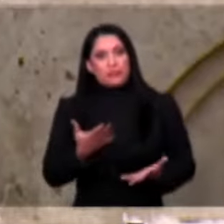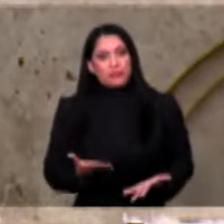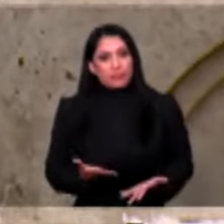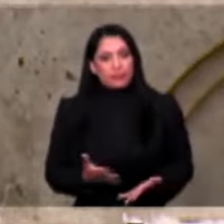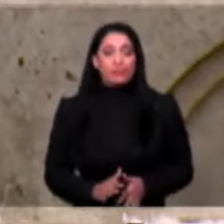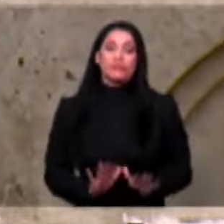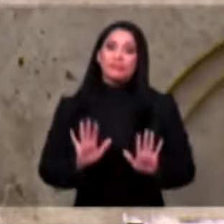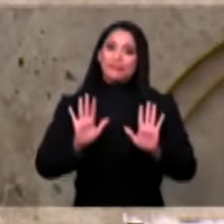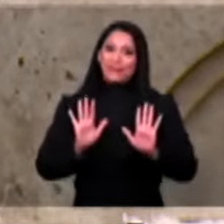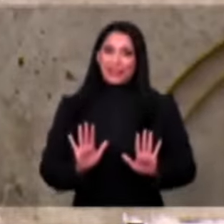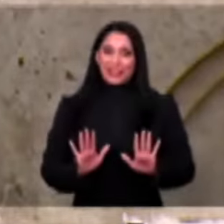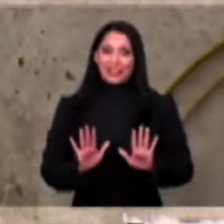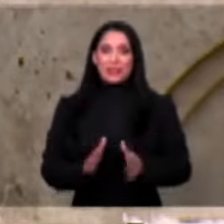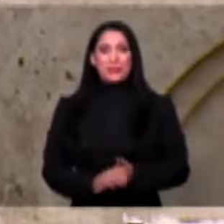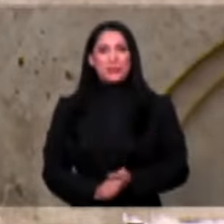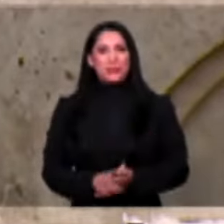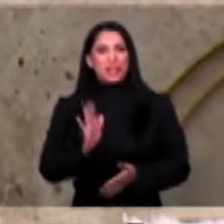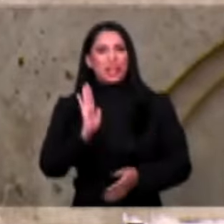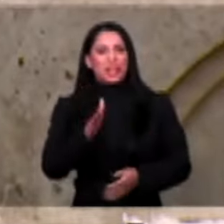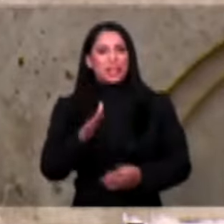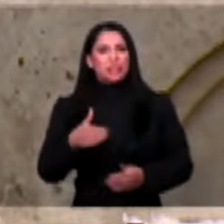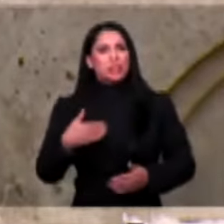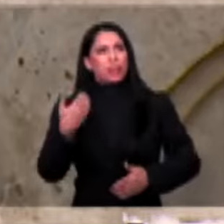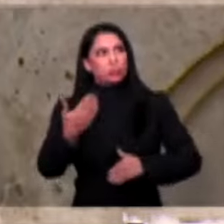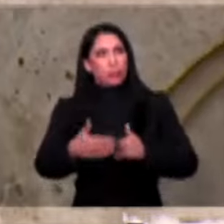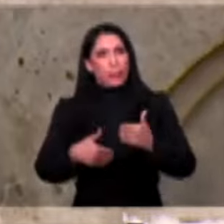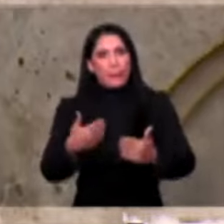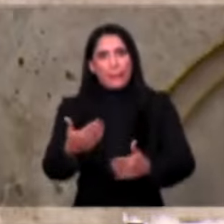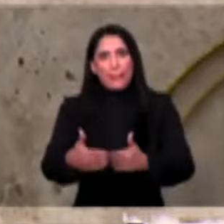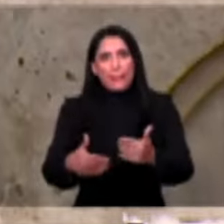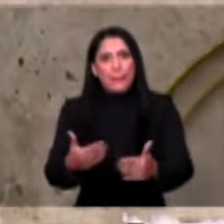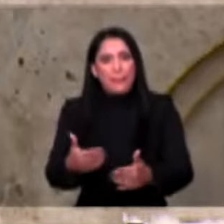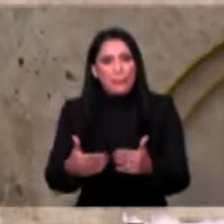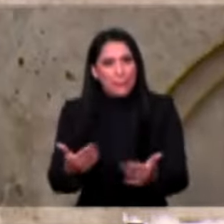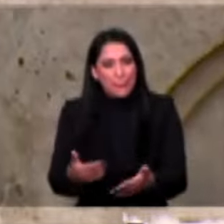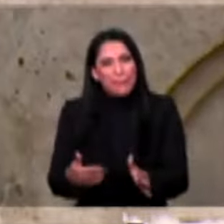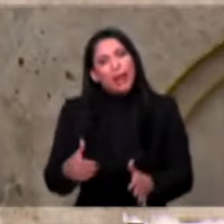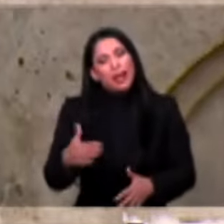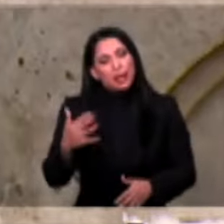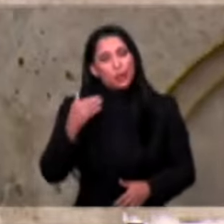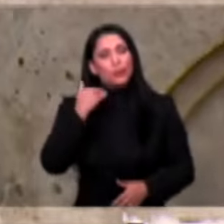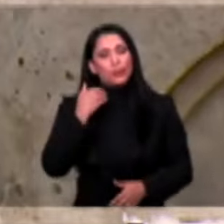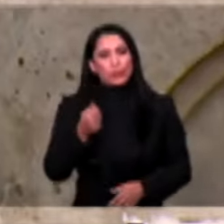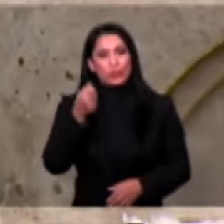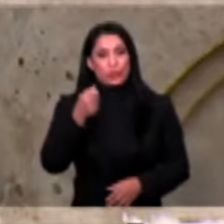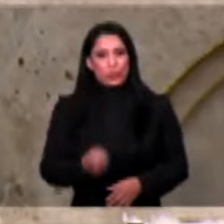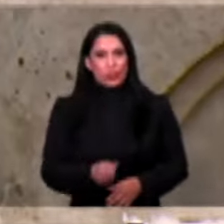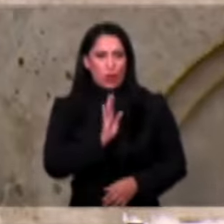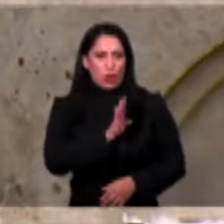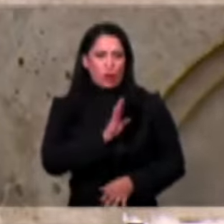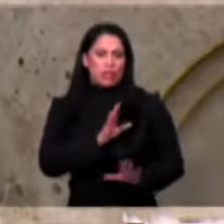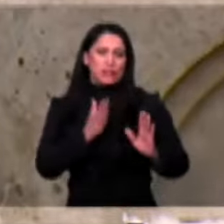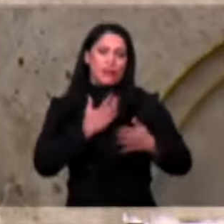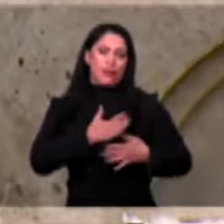Senhoras e senhores, já se faz longo o caminho que estou a percorrer na magistratura, sempre com o coração